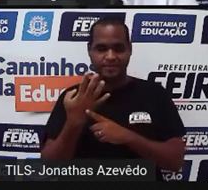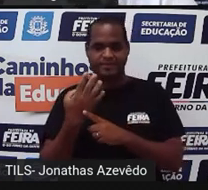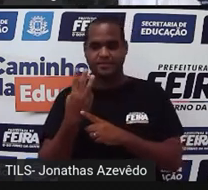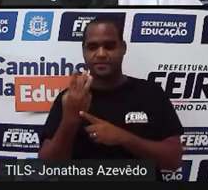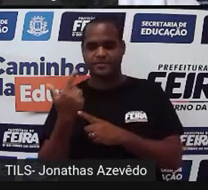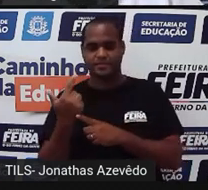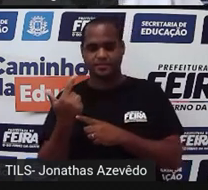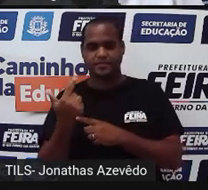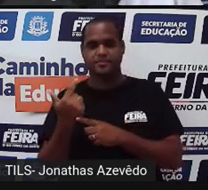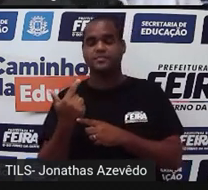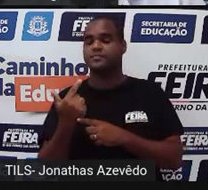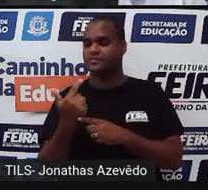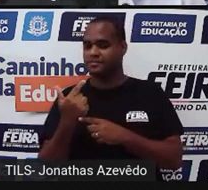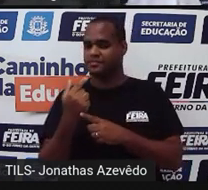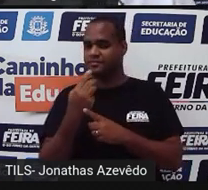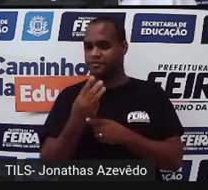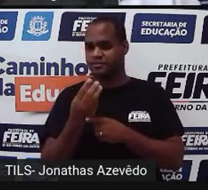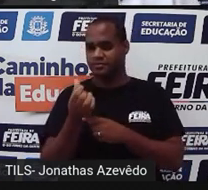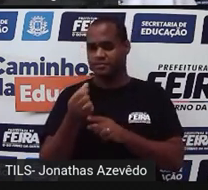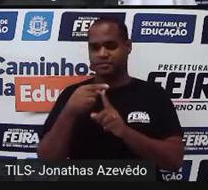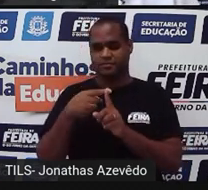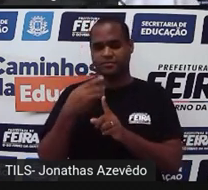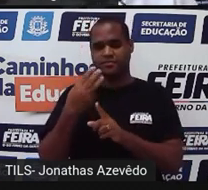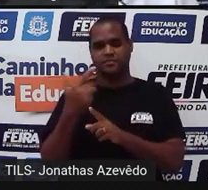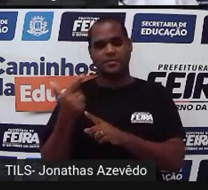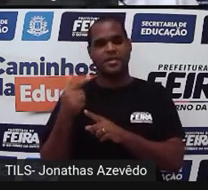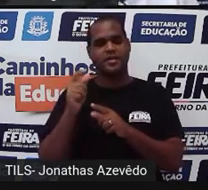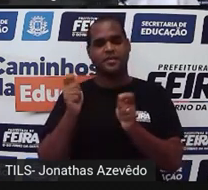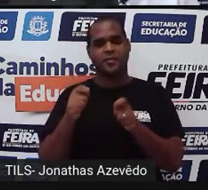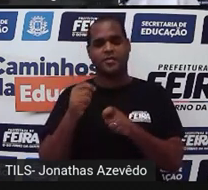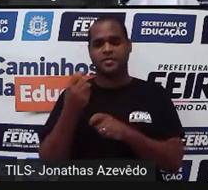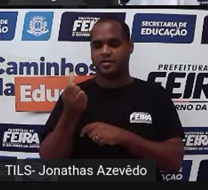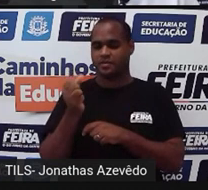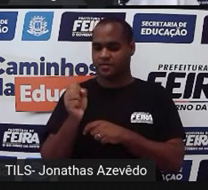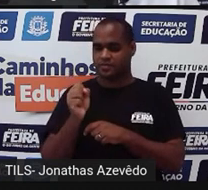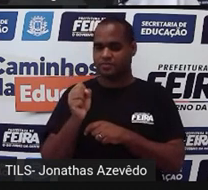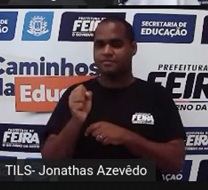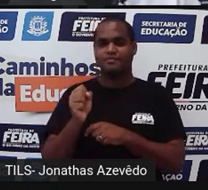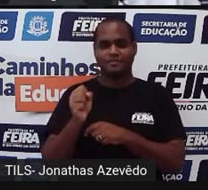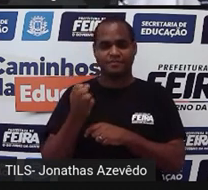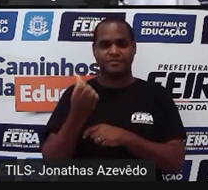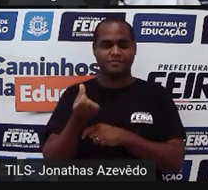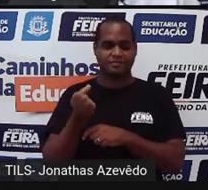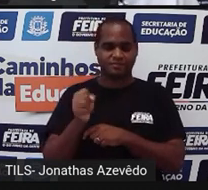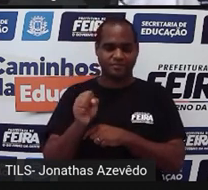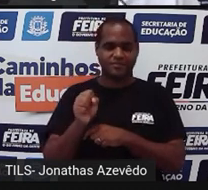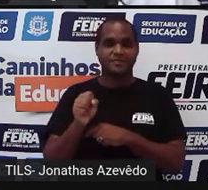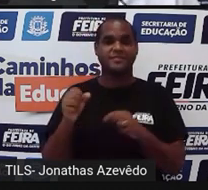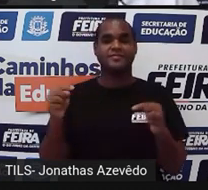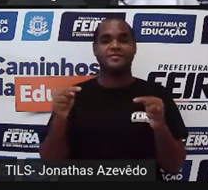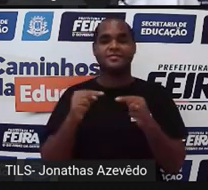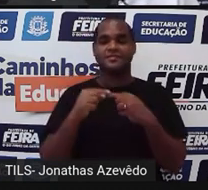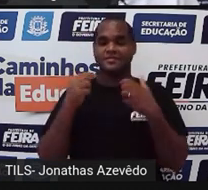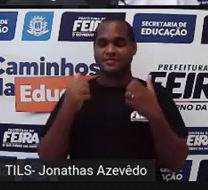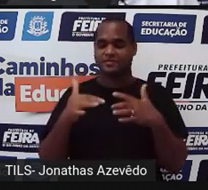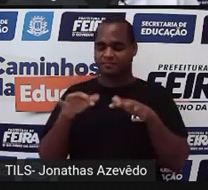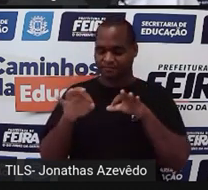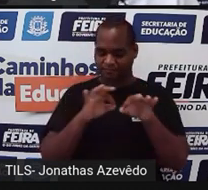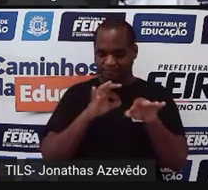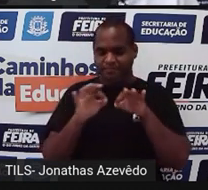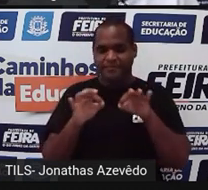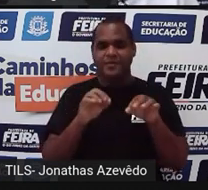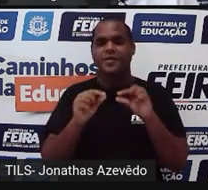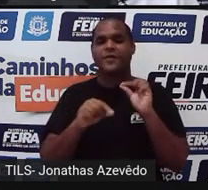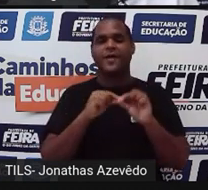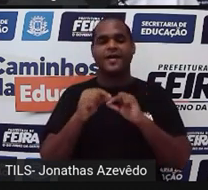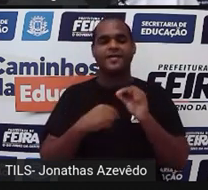4, 32. 36 mais 32 é 68, deu 68. Então, o que resolve nosso problema